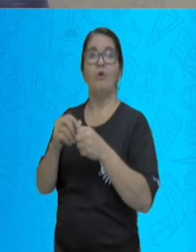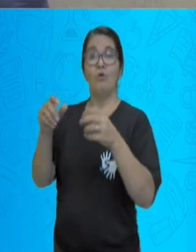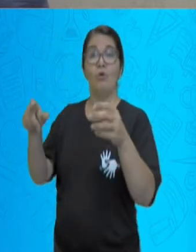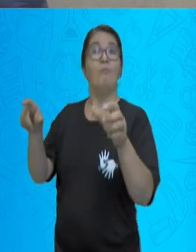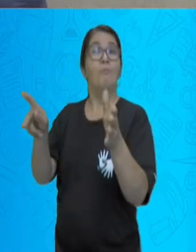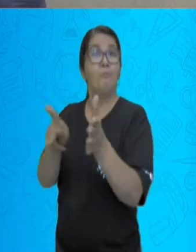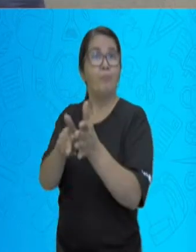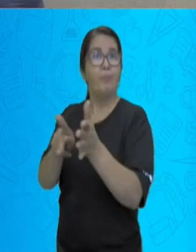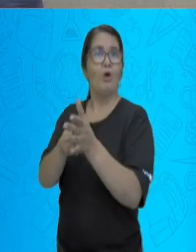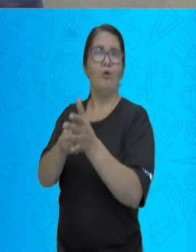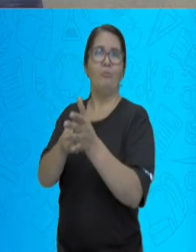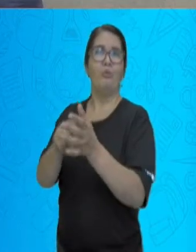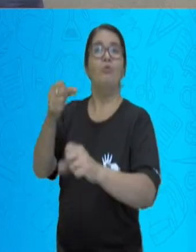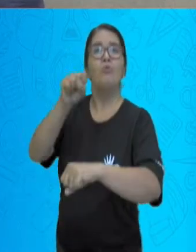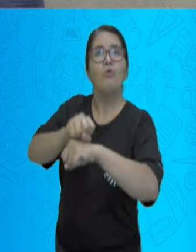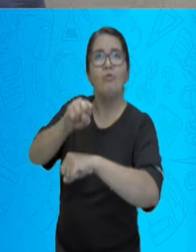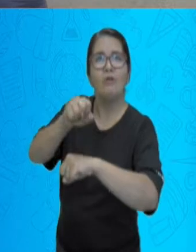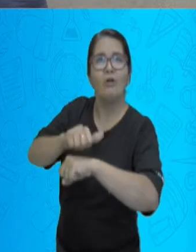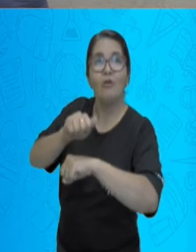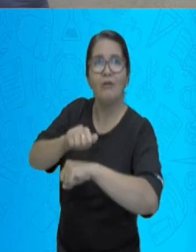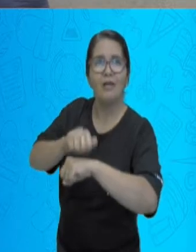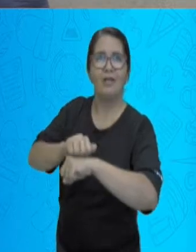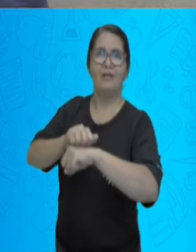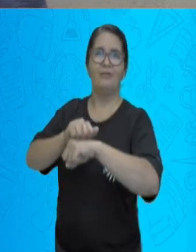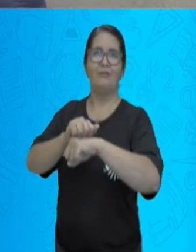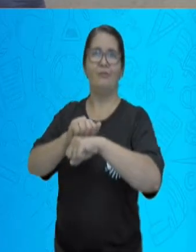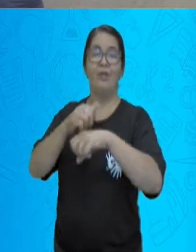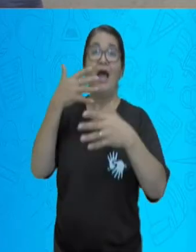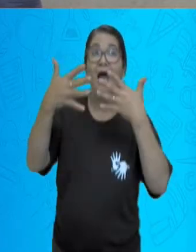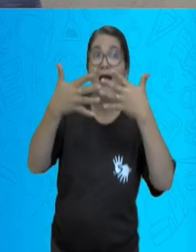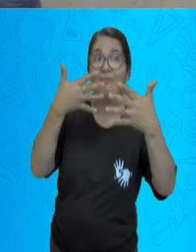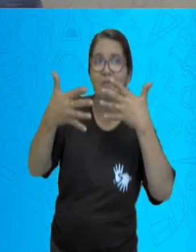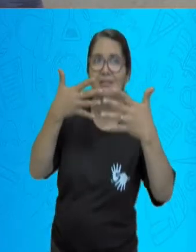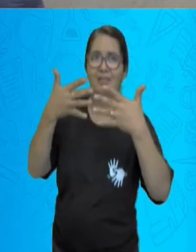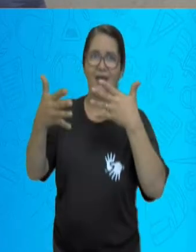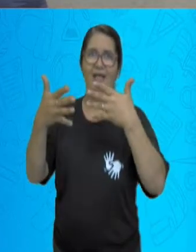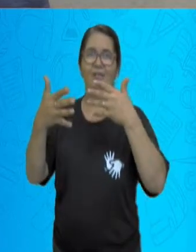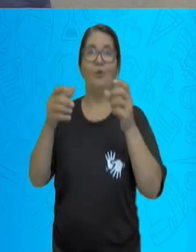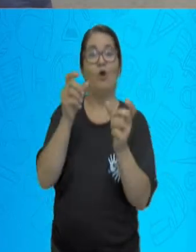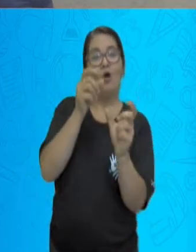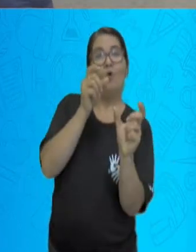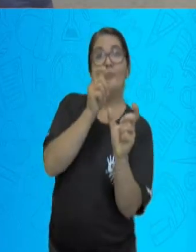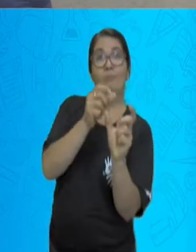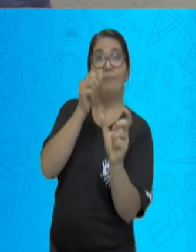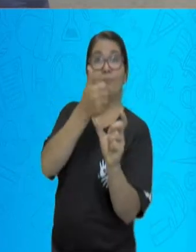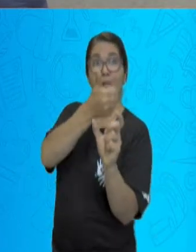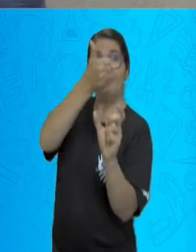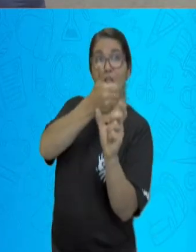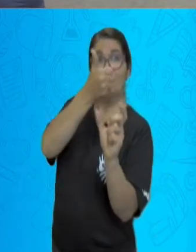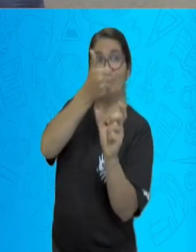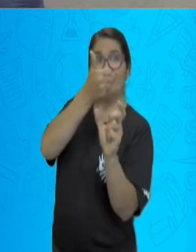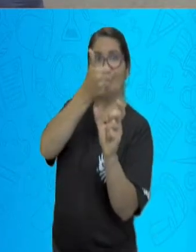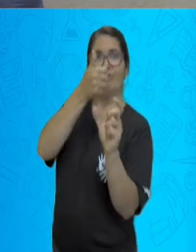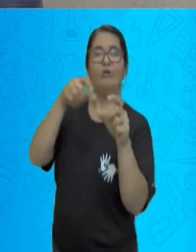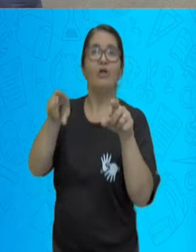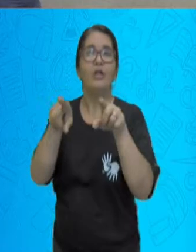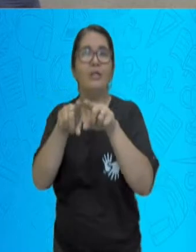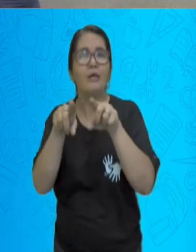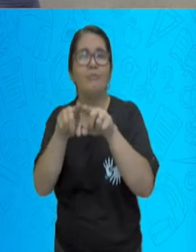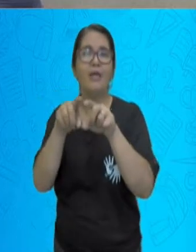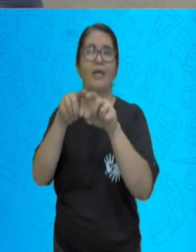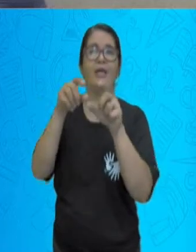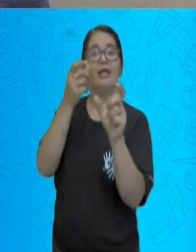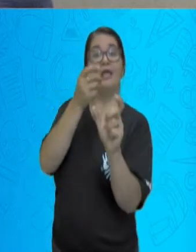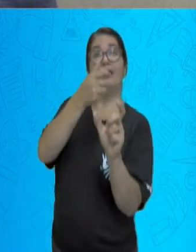simples ou composto. E ainda os coletivos. Entenderemos essas classificações a